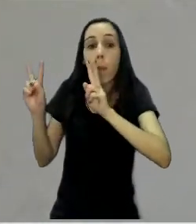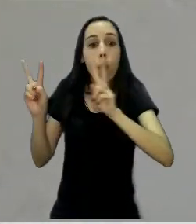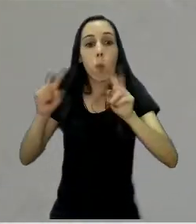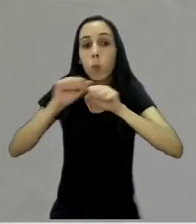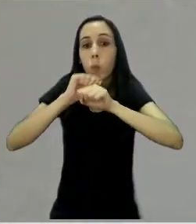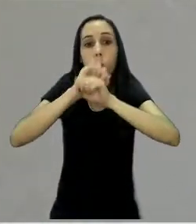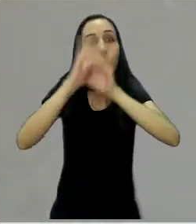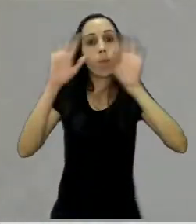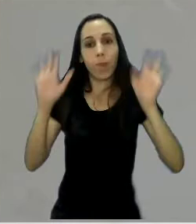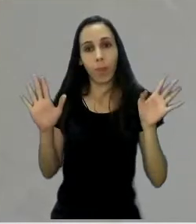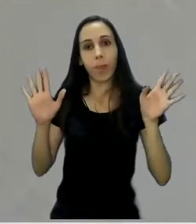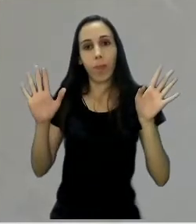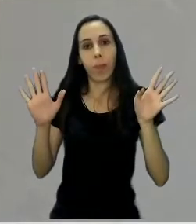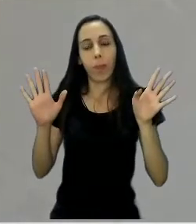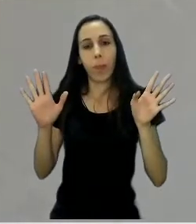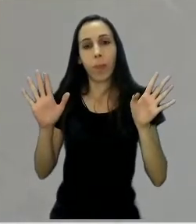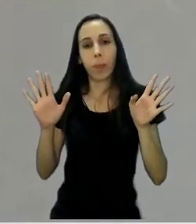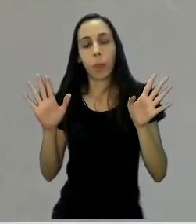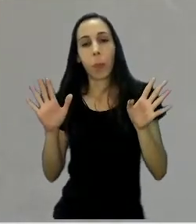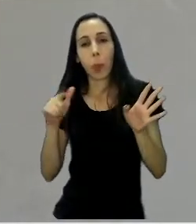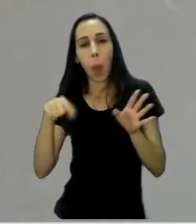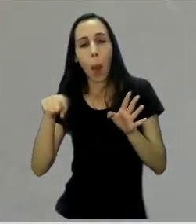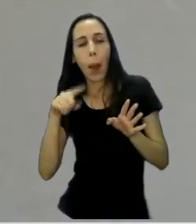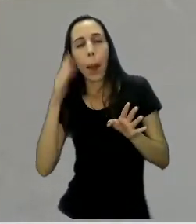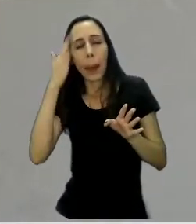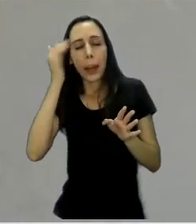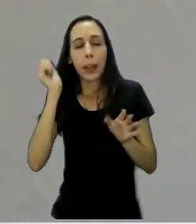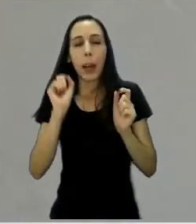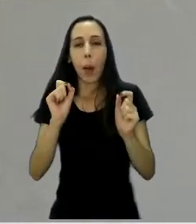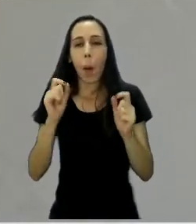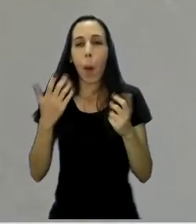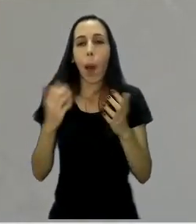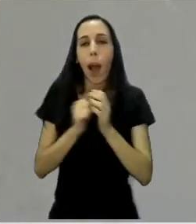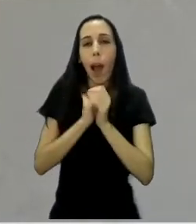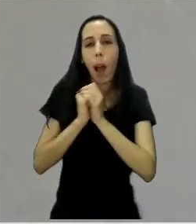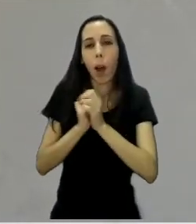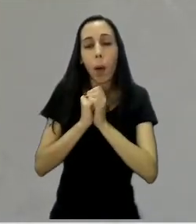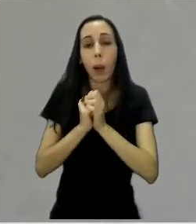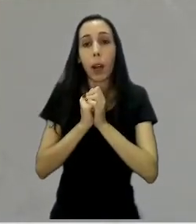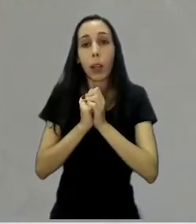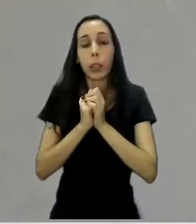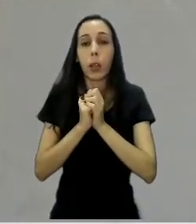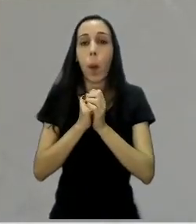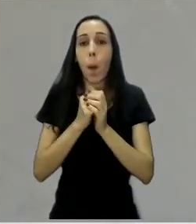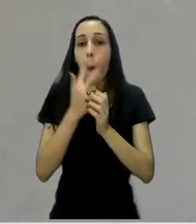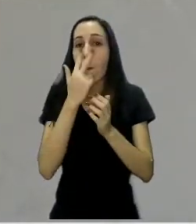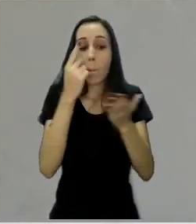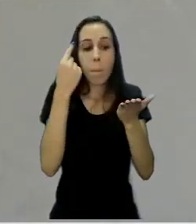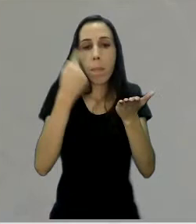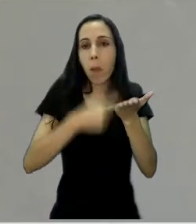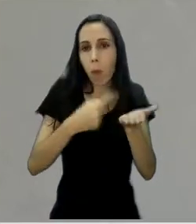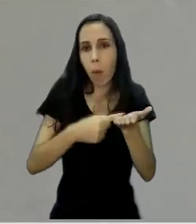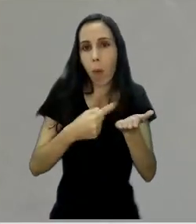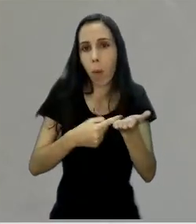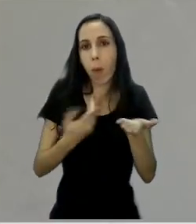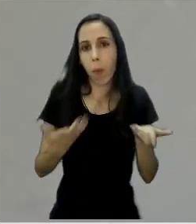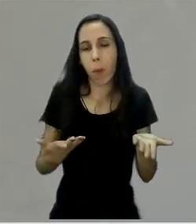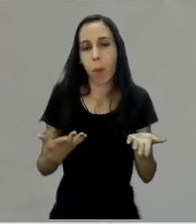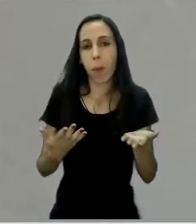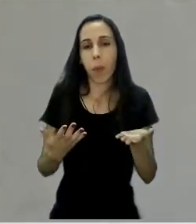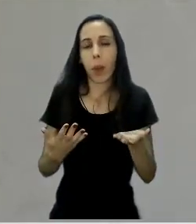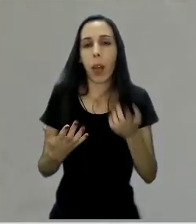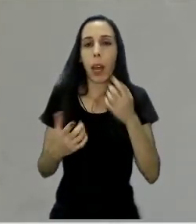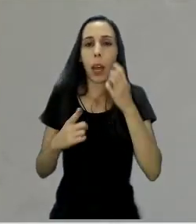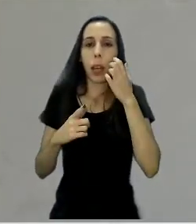para que nós possamos ver as coisas com mais clareza. Sabem, a oração, ela nos